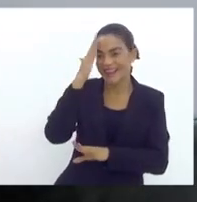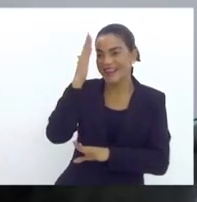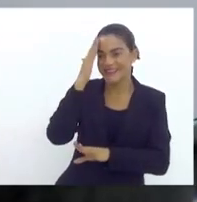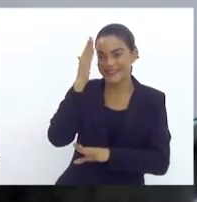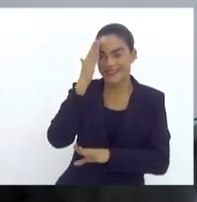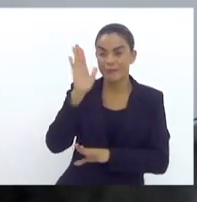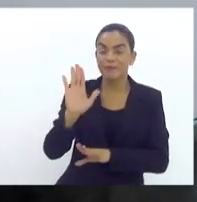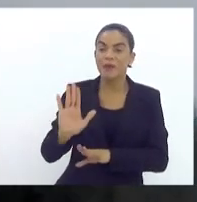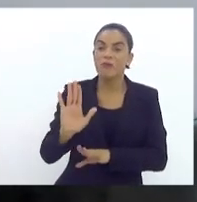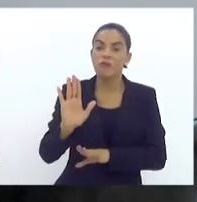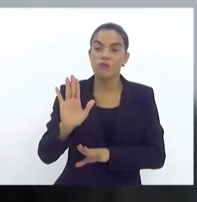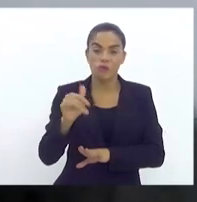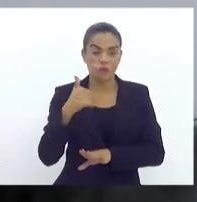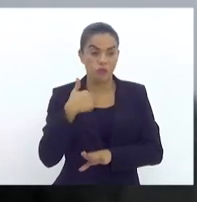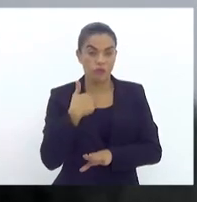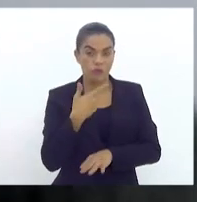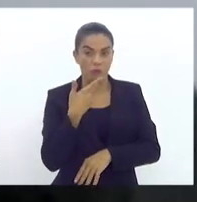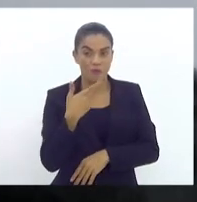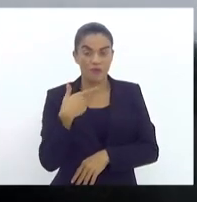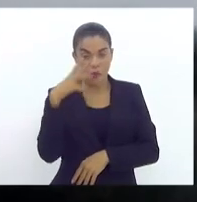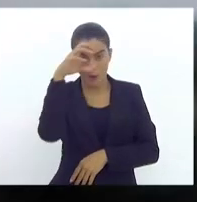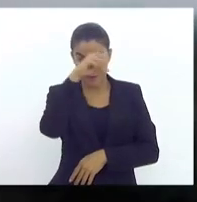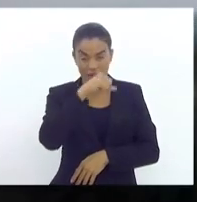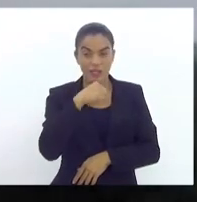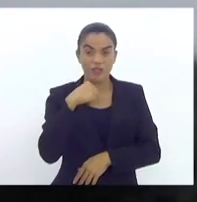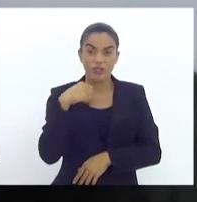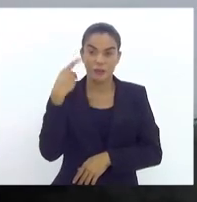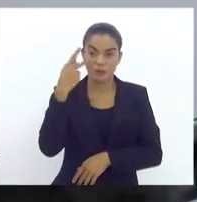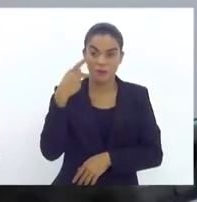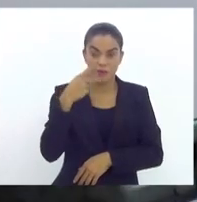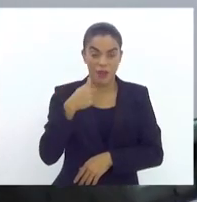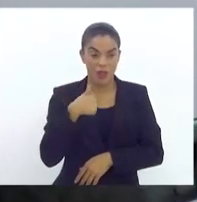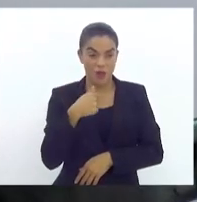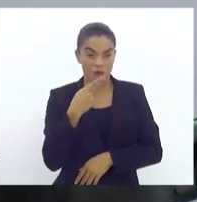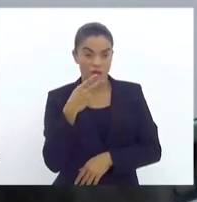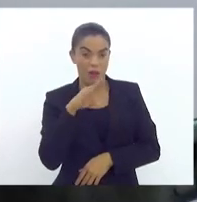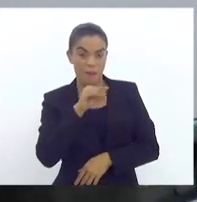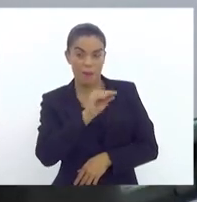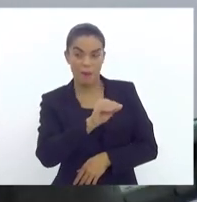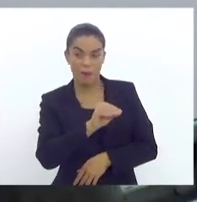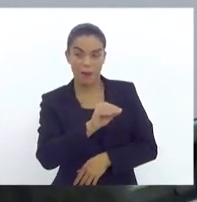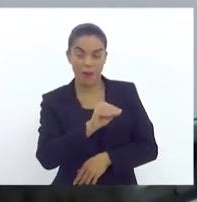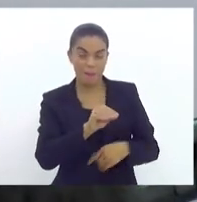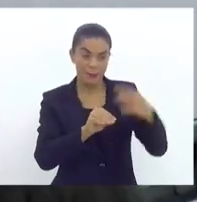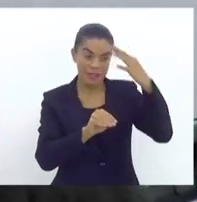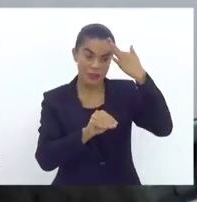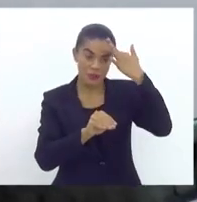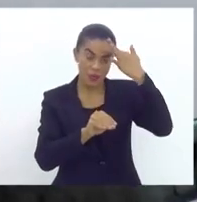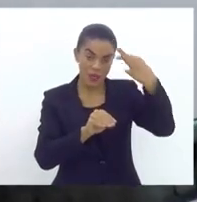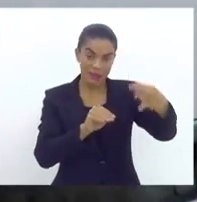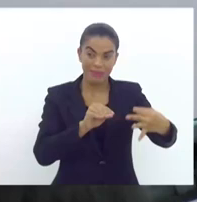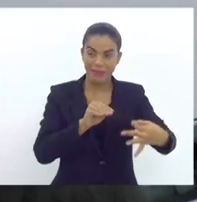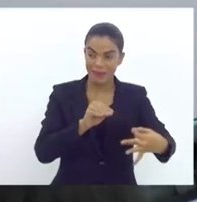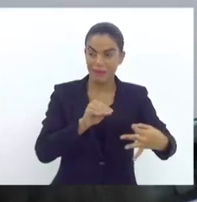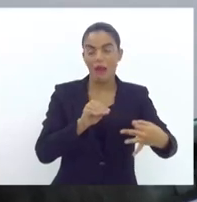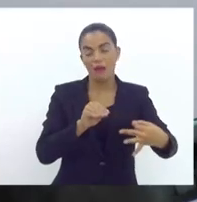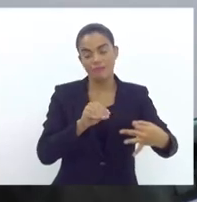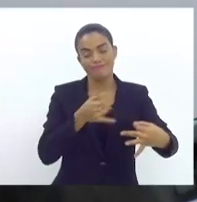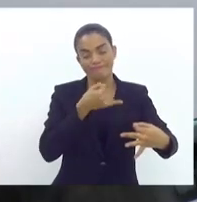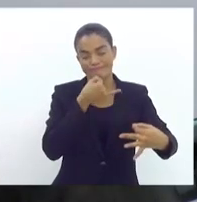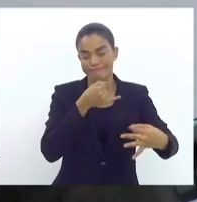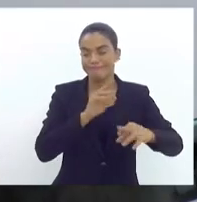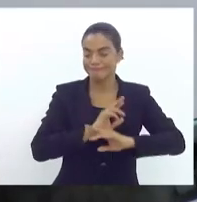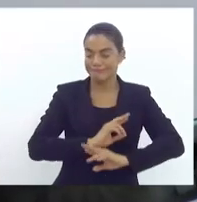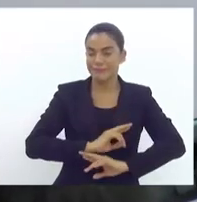mas entre o que a gente fala eu aprendi isso na política entre o que a gente fale o que as pessoas entendem lamentavelmente